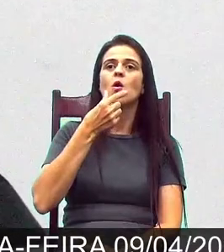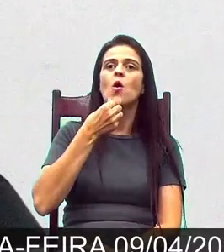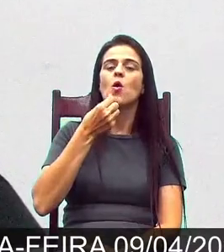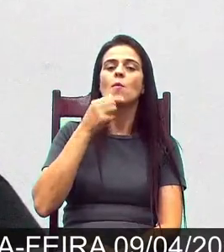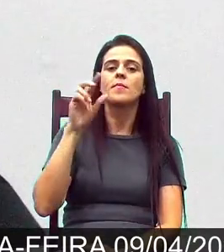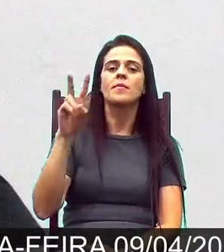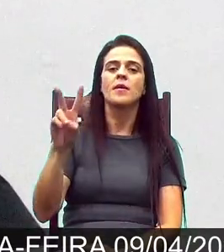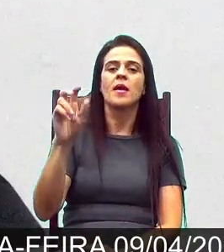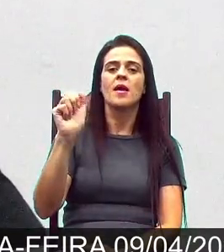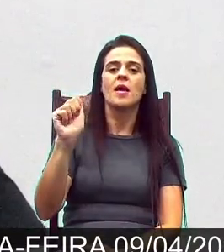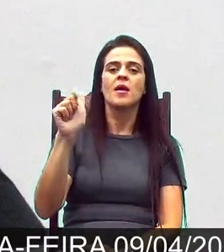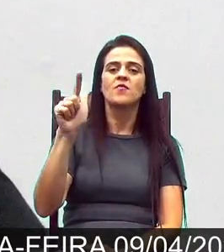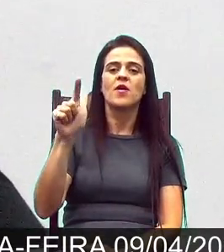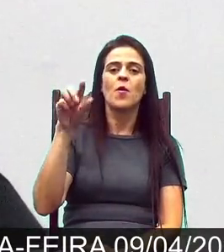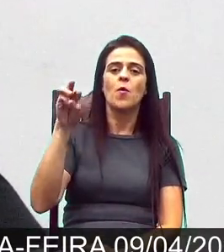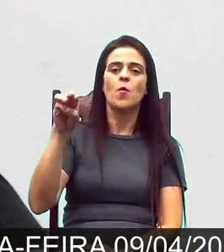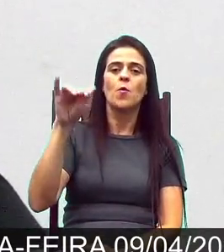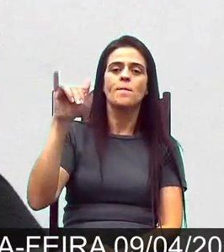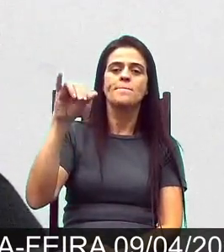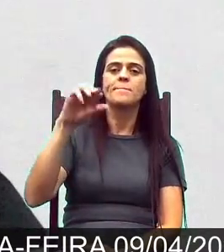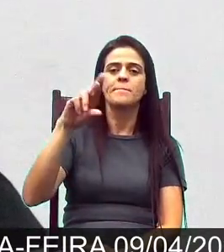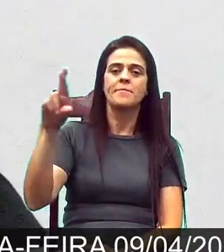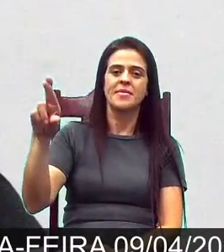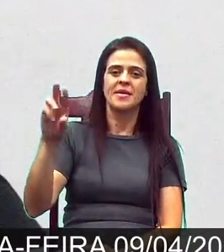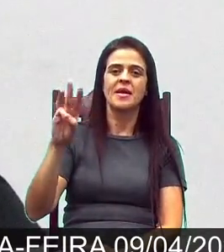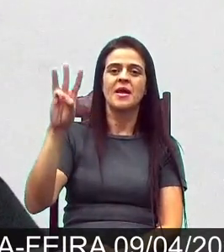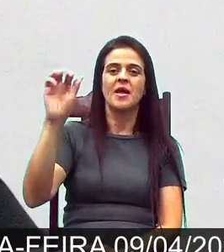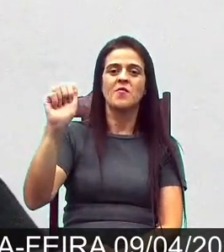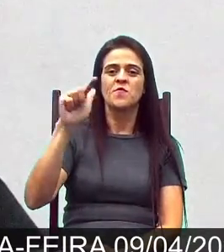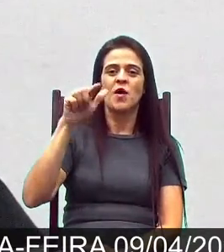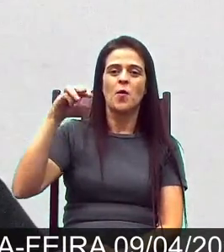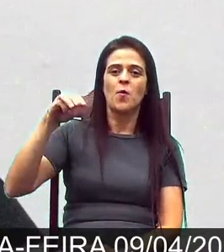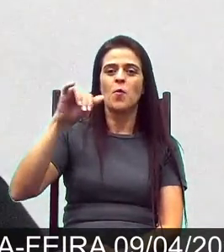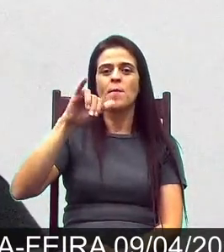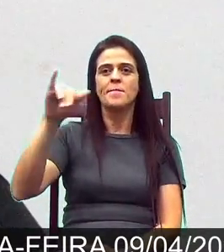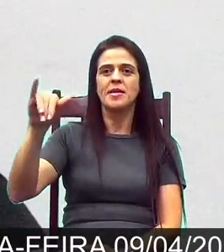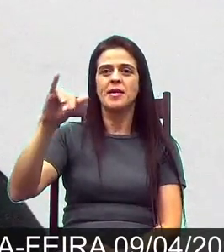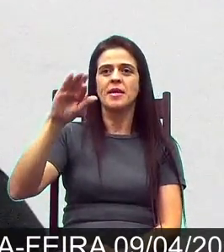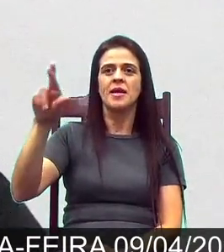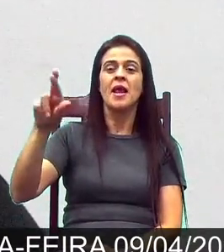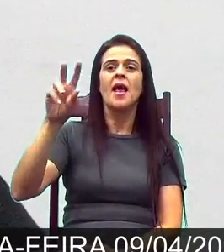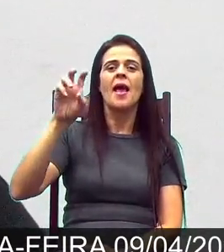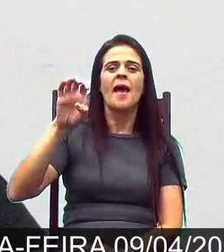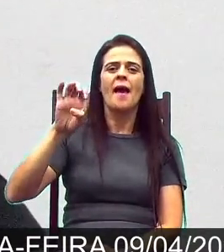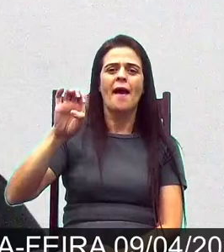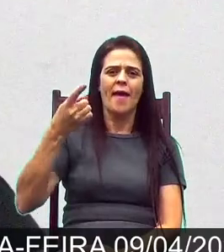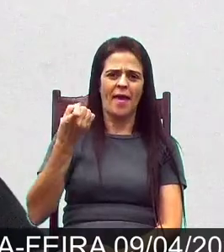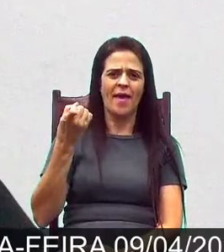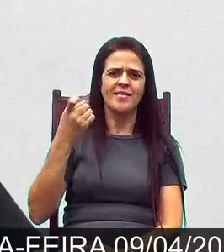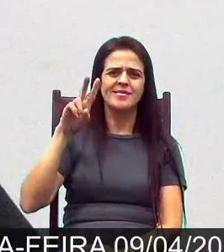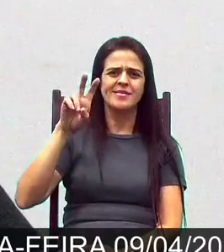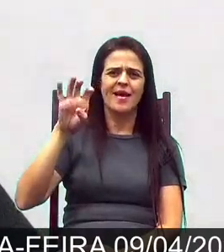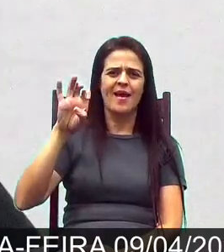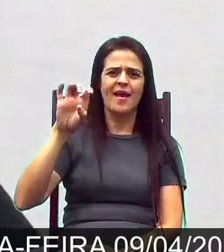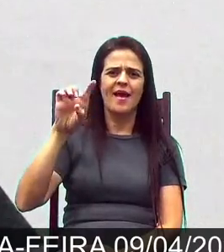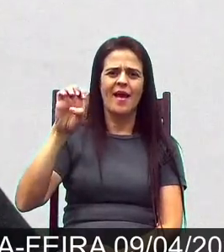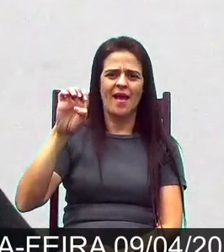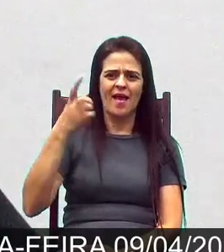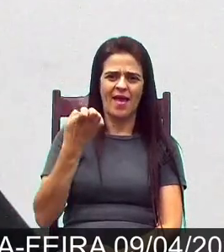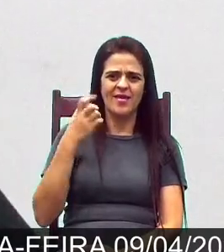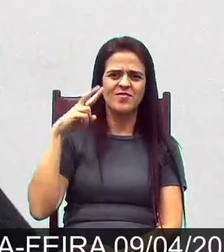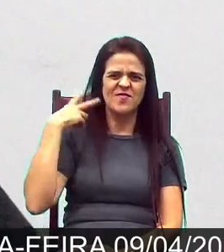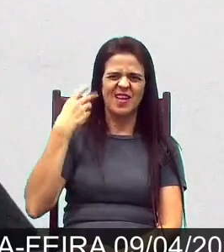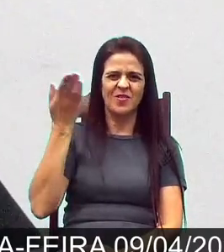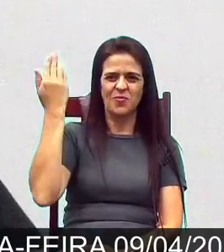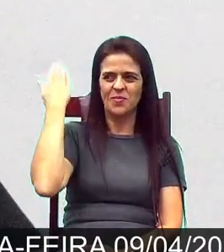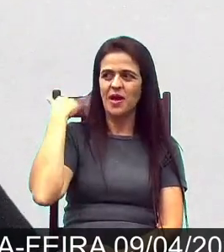aqui nessa Casa de Leis, nosso ex-companheiro aqui de Câmara. Seja bem-vindo a essa casa, meu